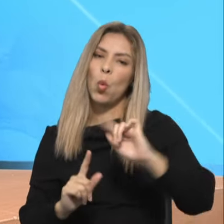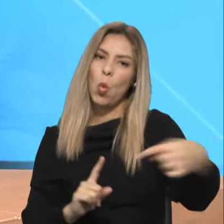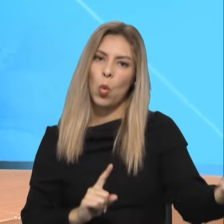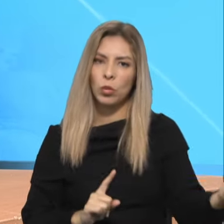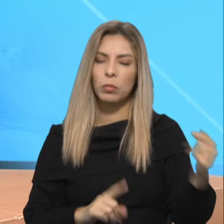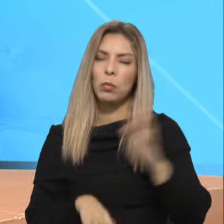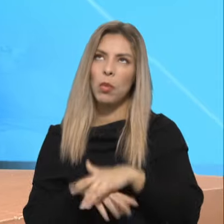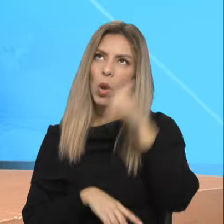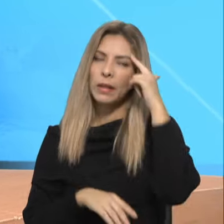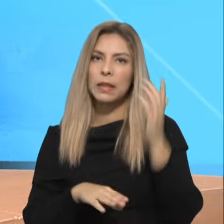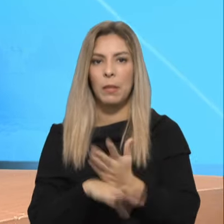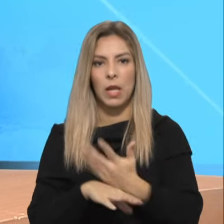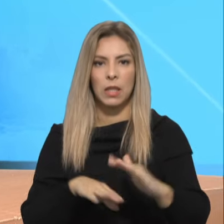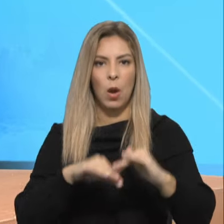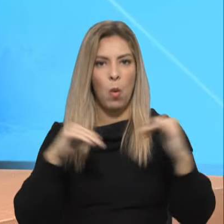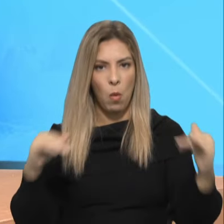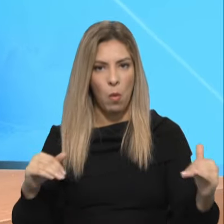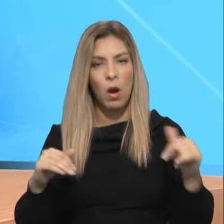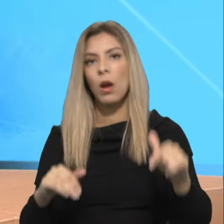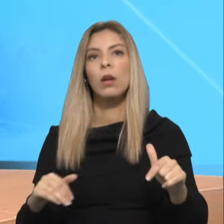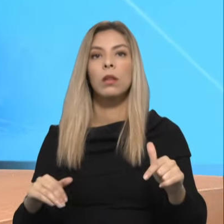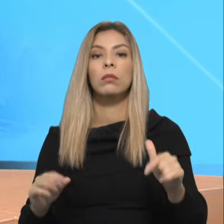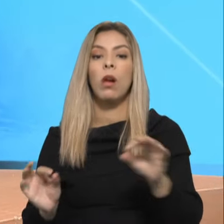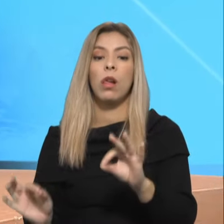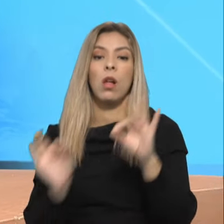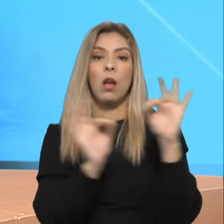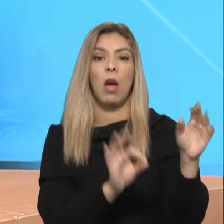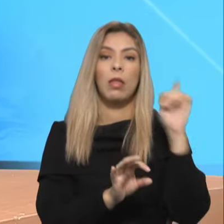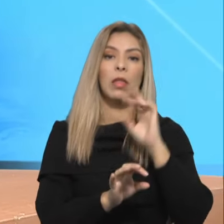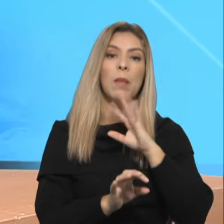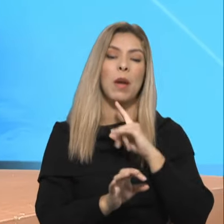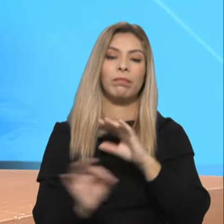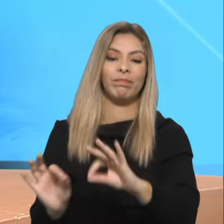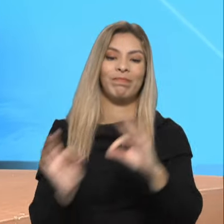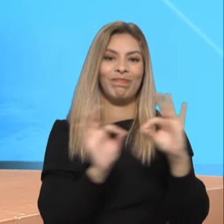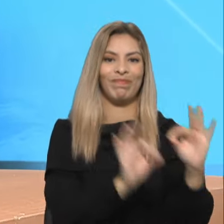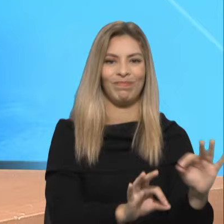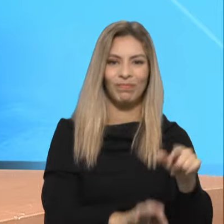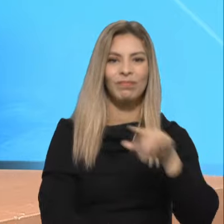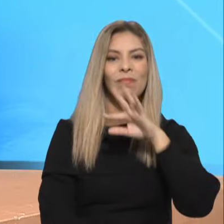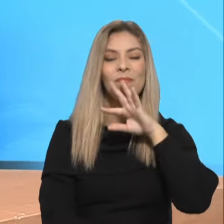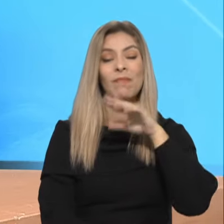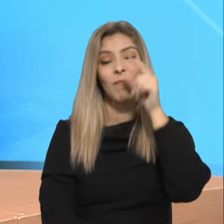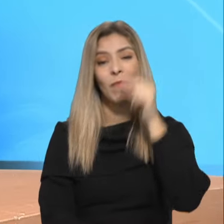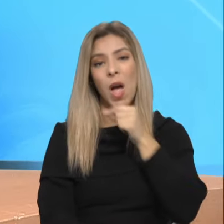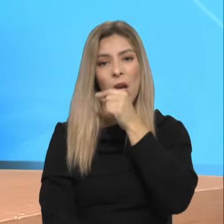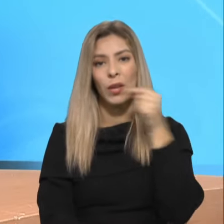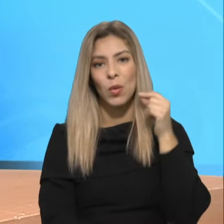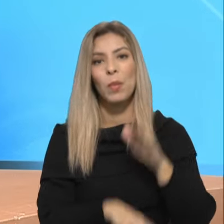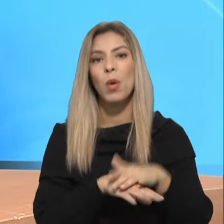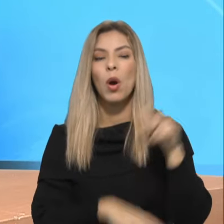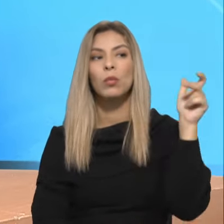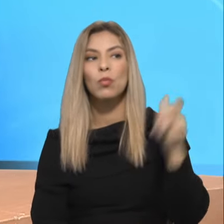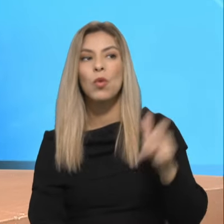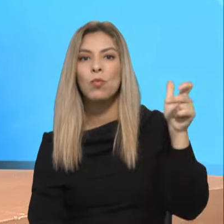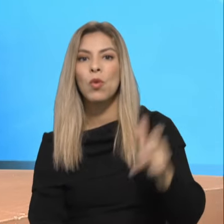por isso houve uma passagem da festa para maio. Porquê? Em parte também por causa das aparições de Fátima. Porque, entretanto, a partir